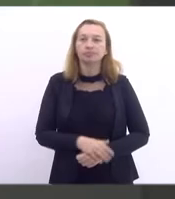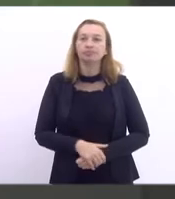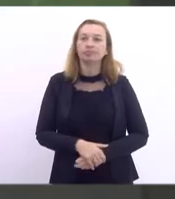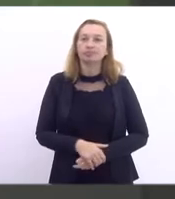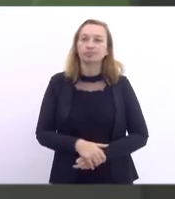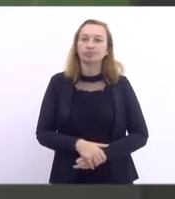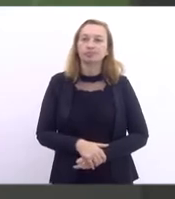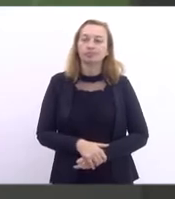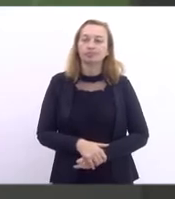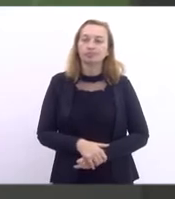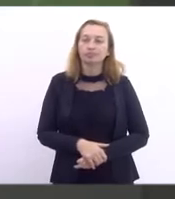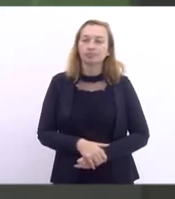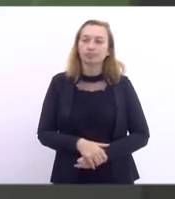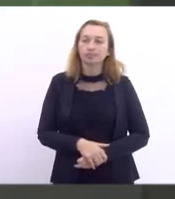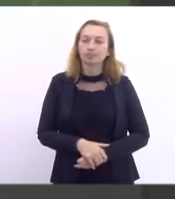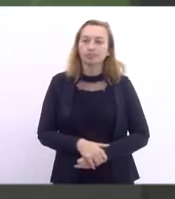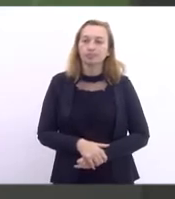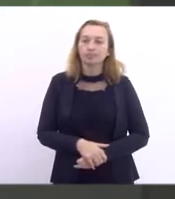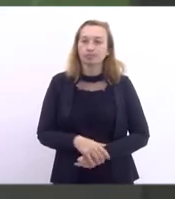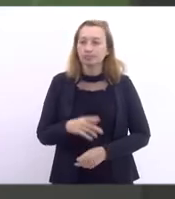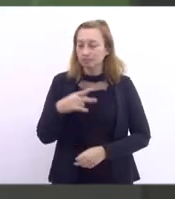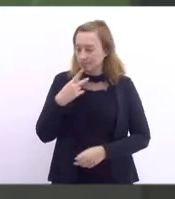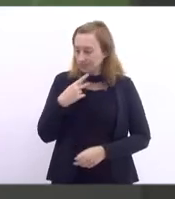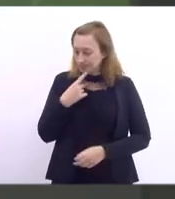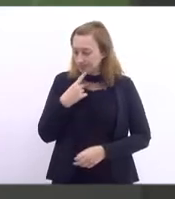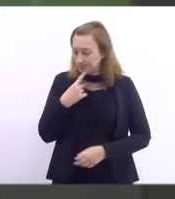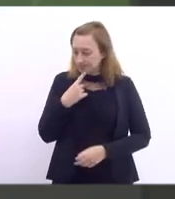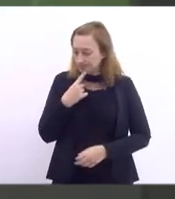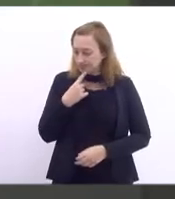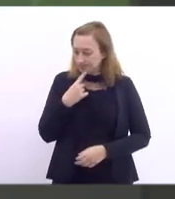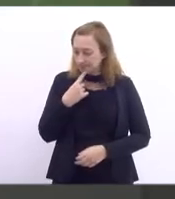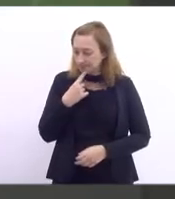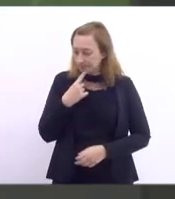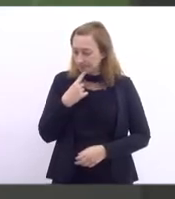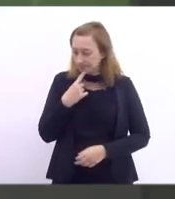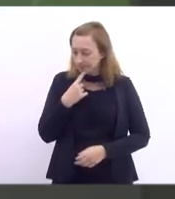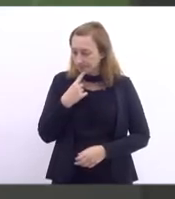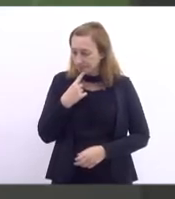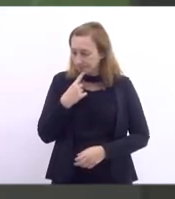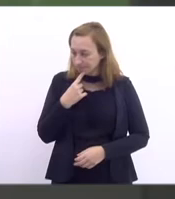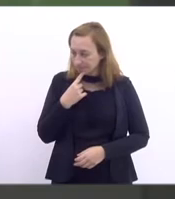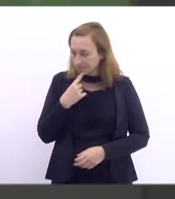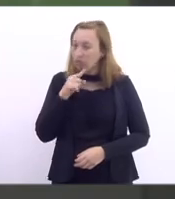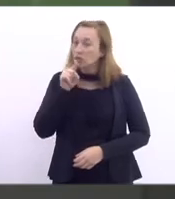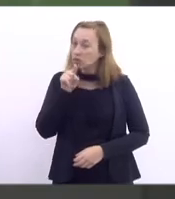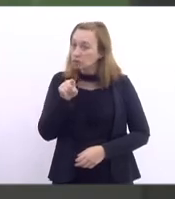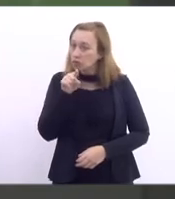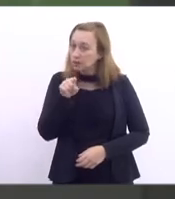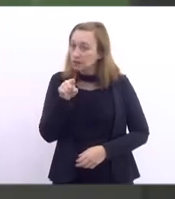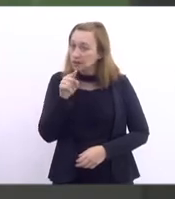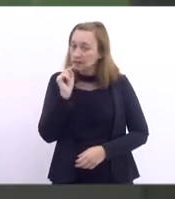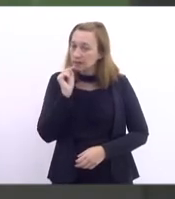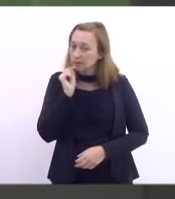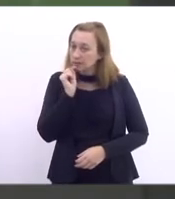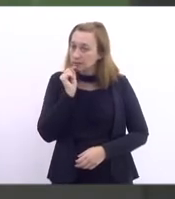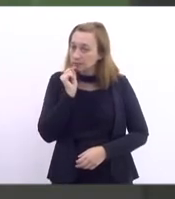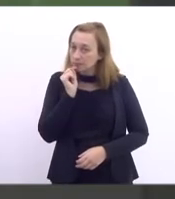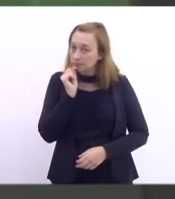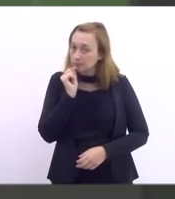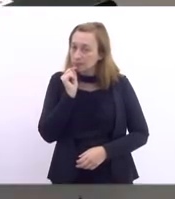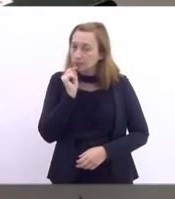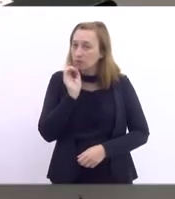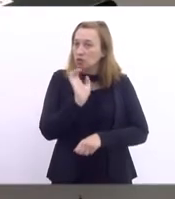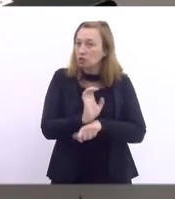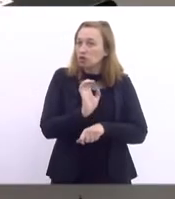gosto de fazer até um é um abrindo No caso quando você é o